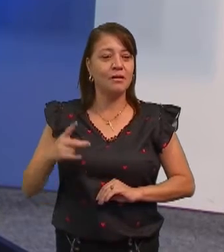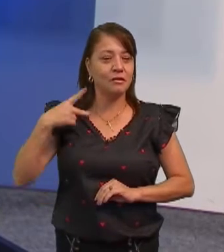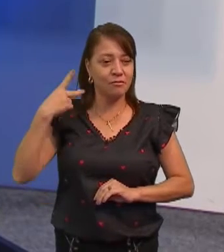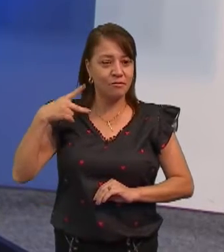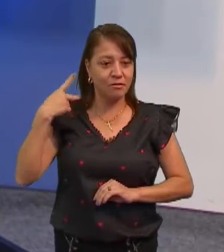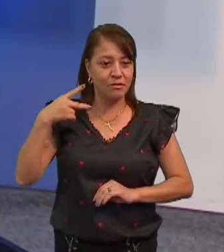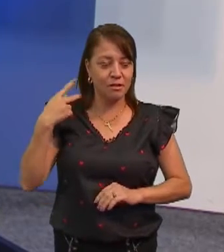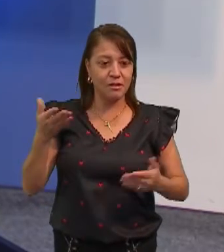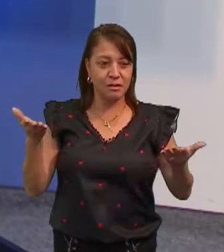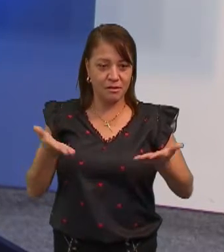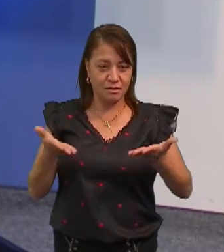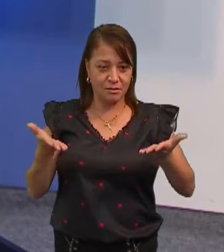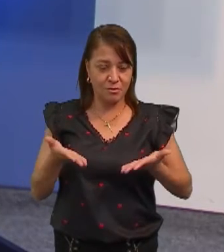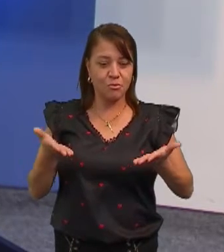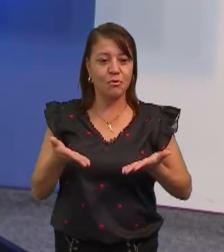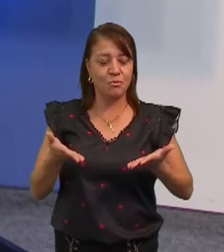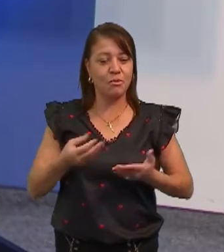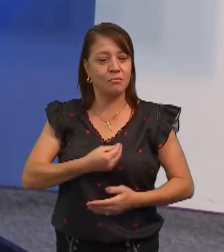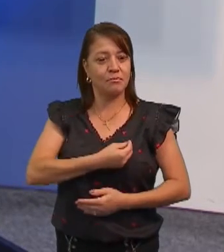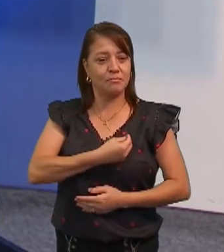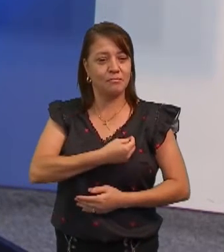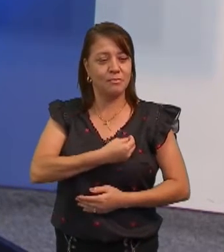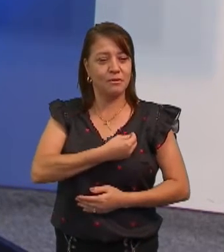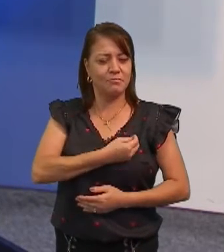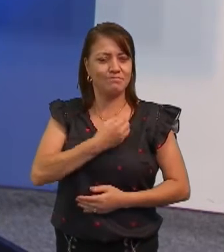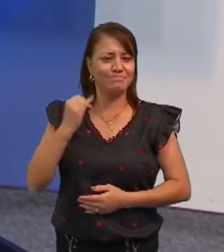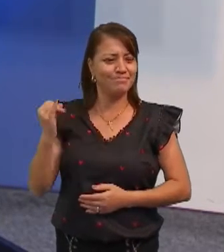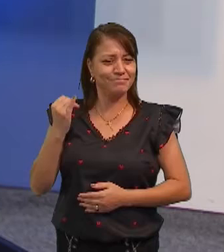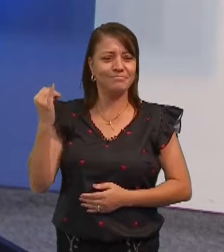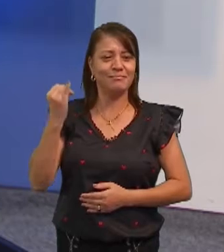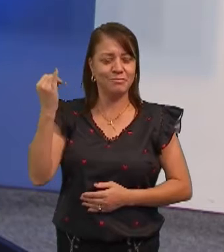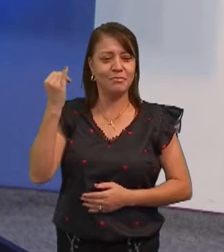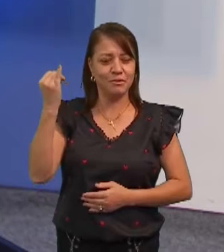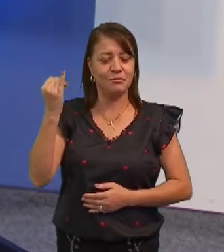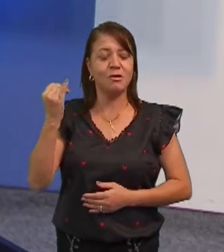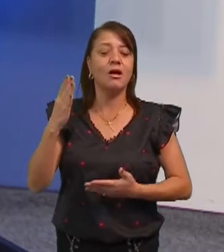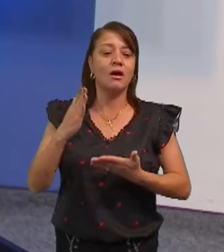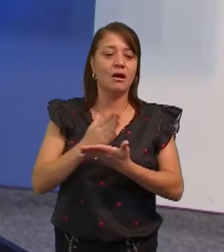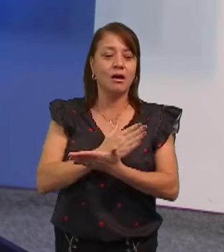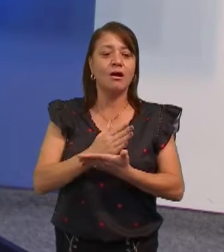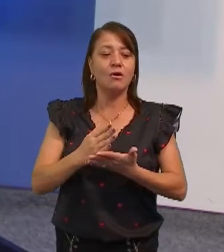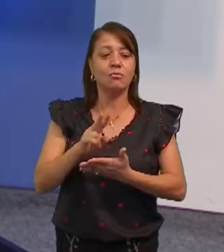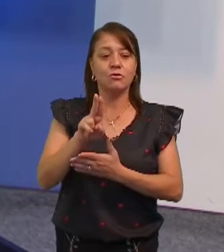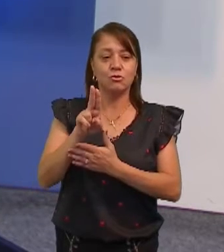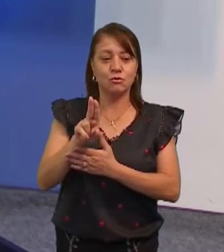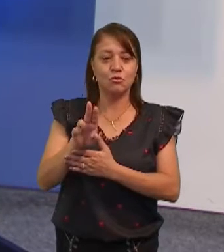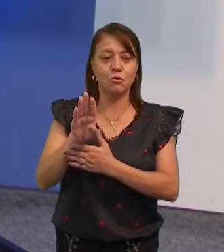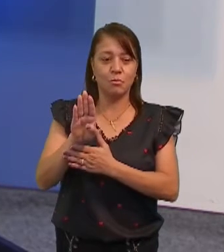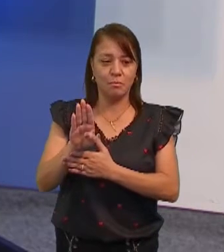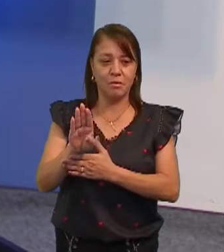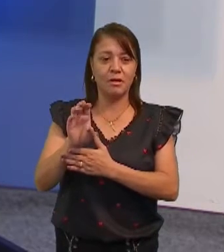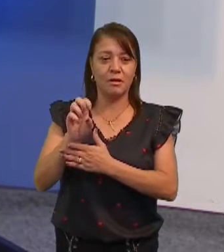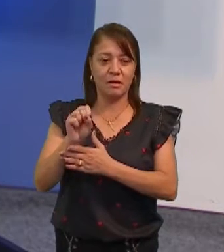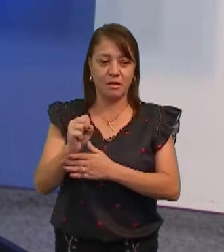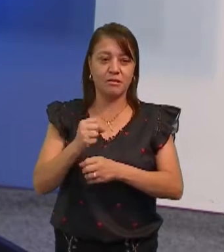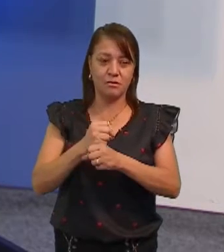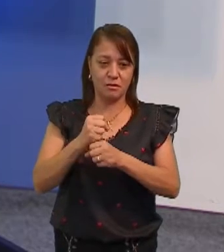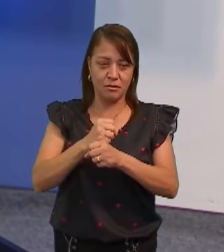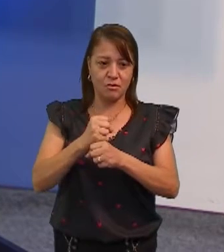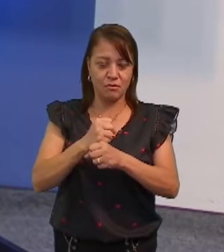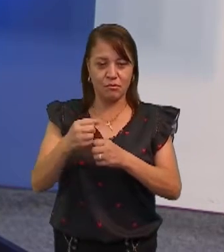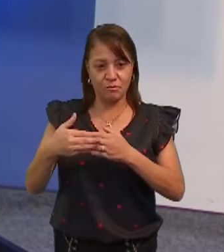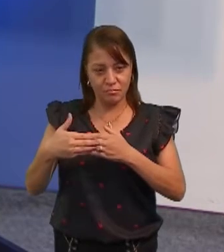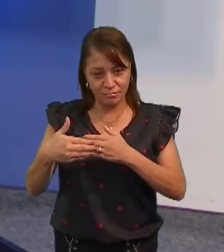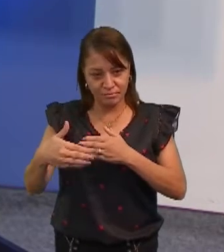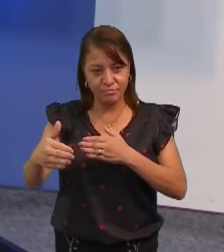teve uma participação muito importante né Para que algumas UBS pudessem ter as obras continuadas e